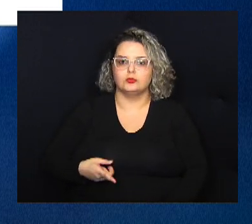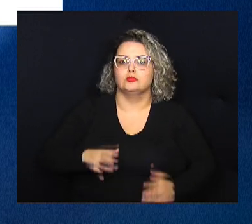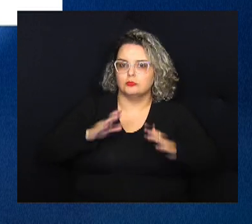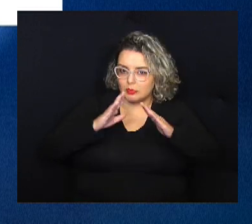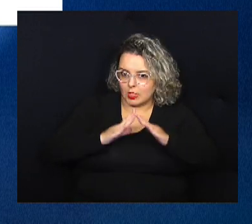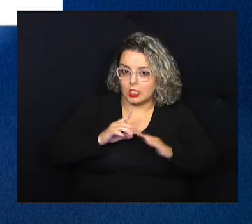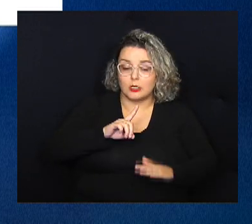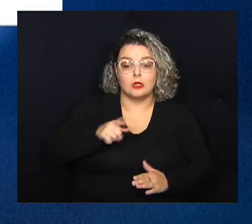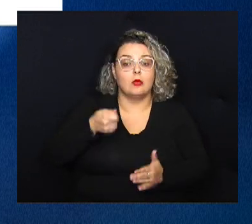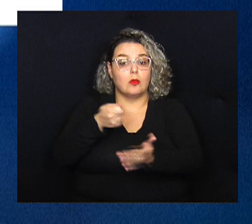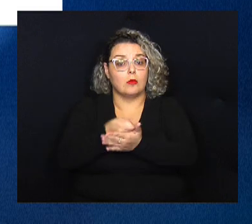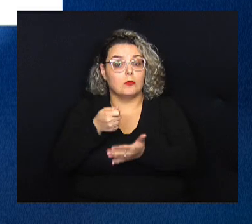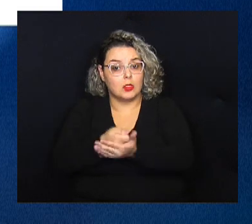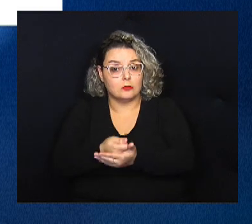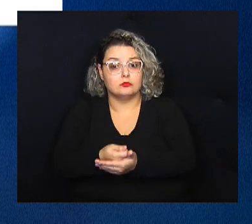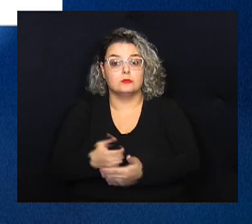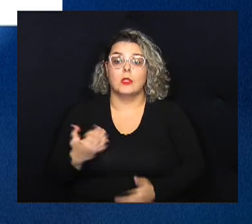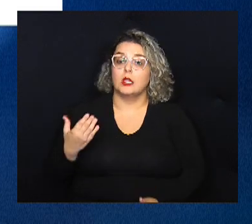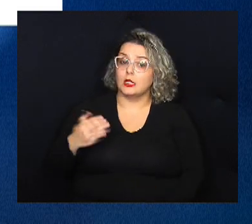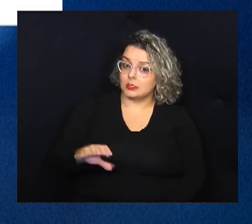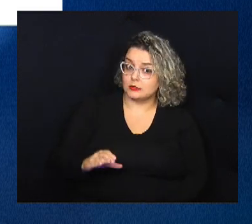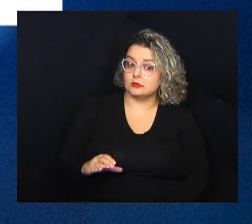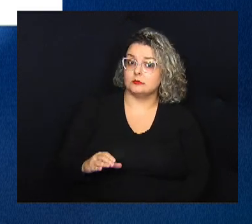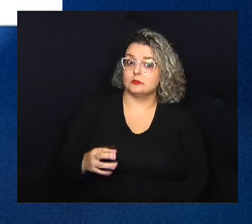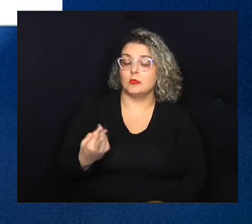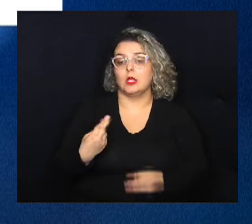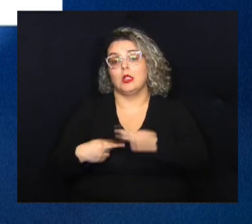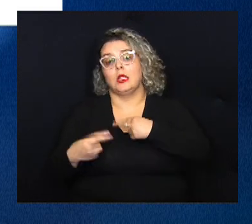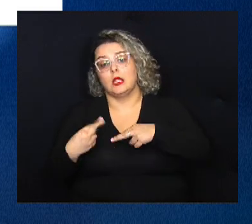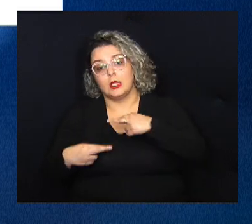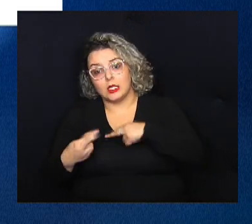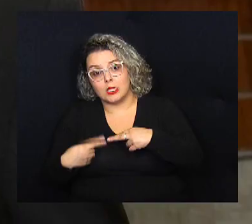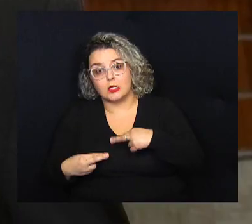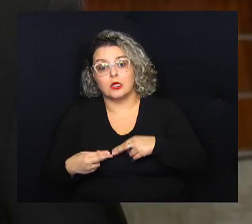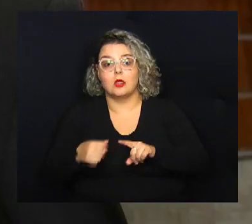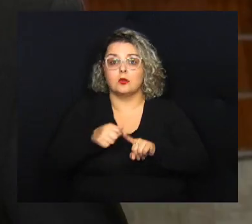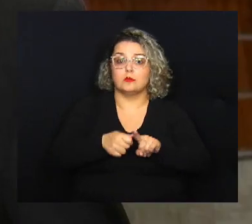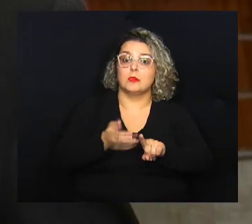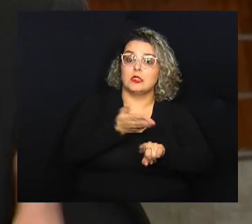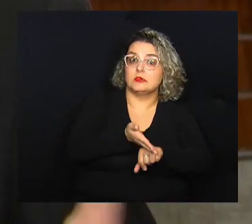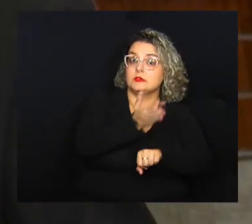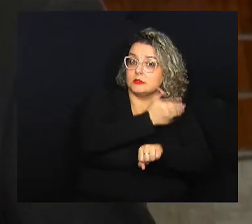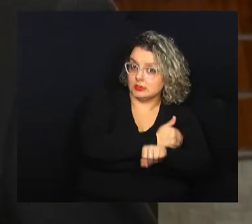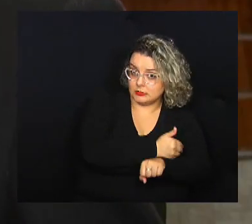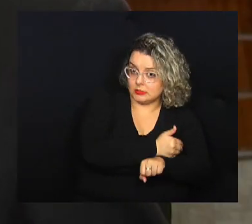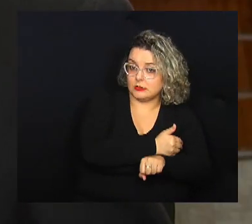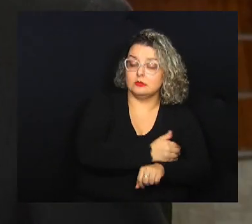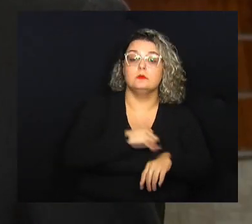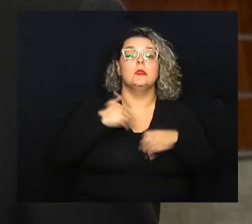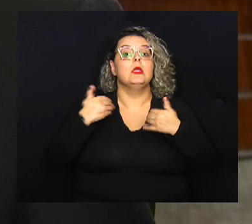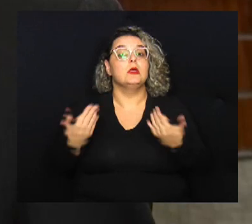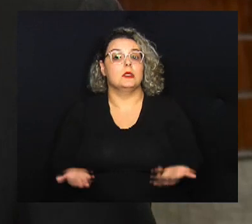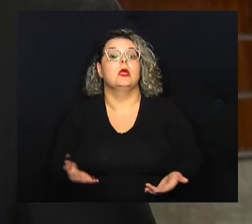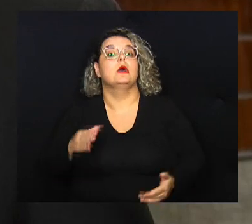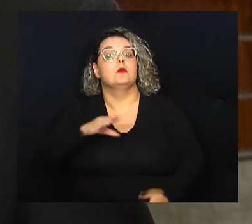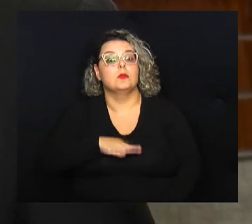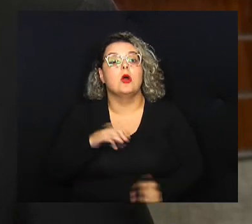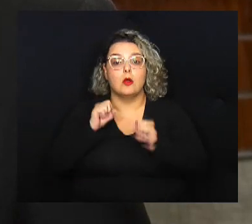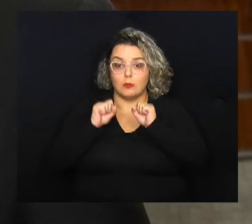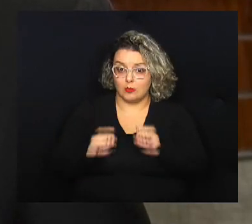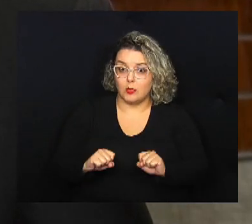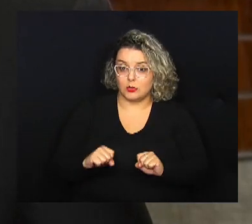sendo cobrados lançamentos referente aos meses anteriores. A partir de então, o município pode, inclusive,